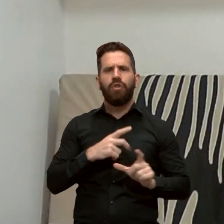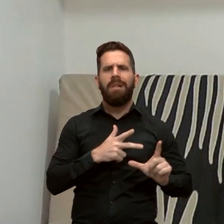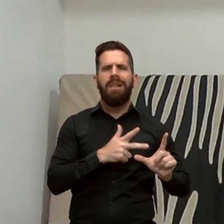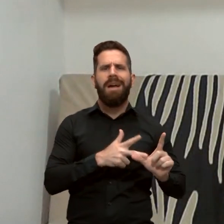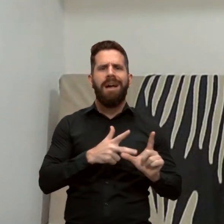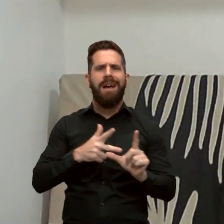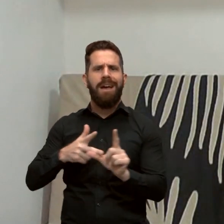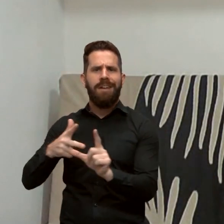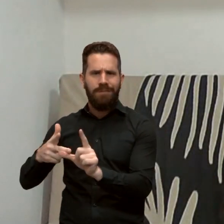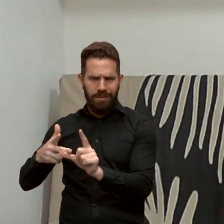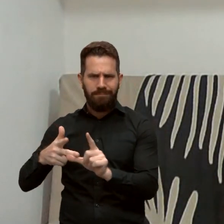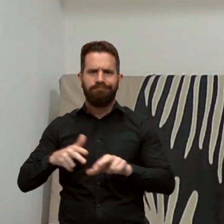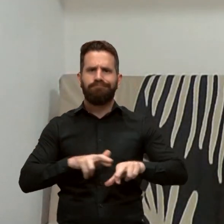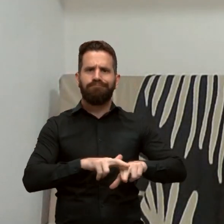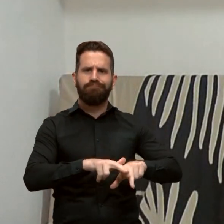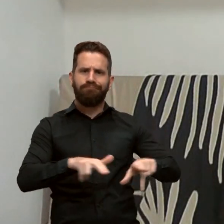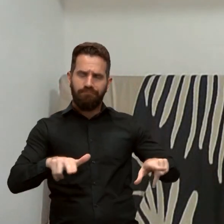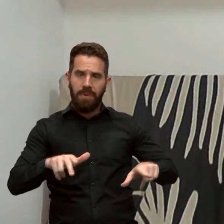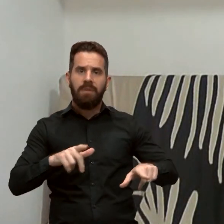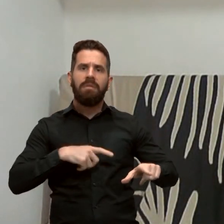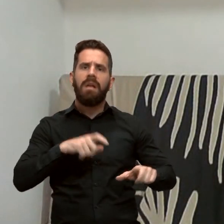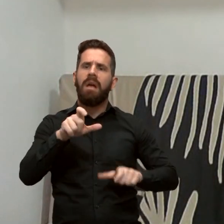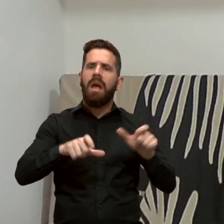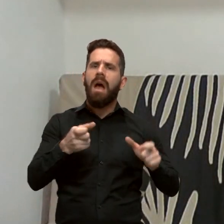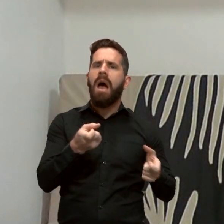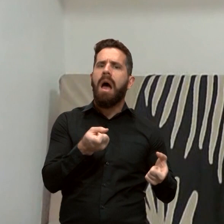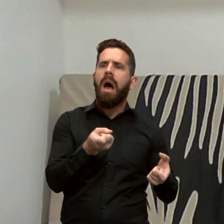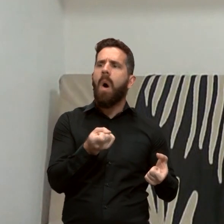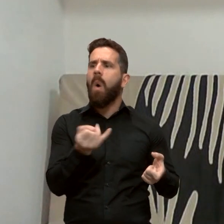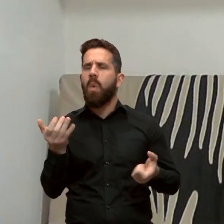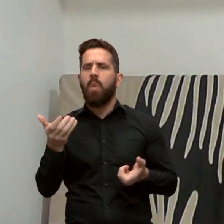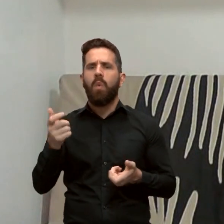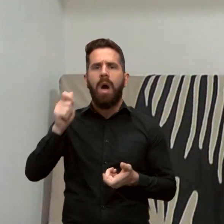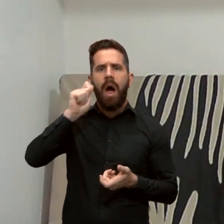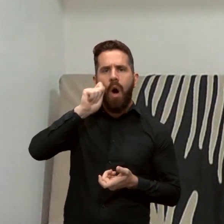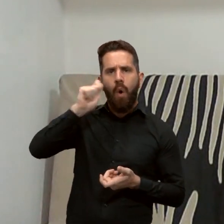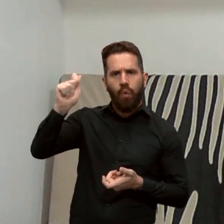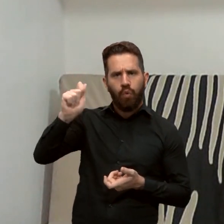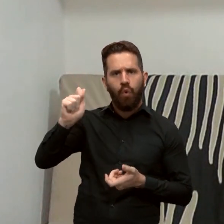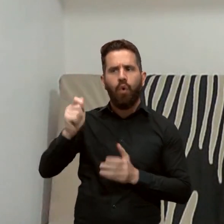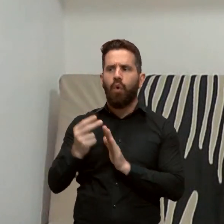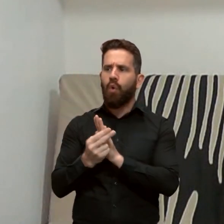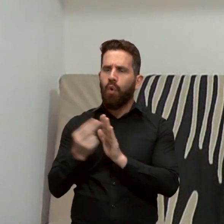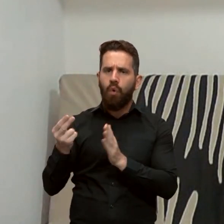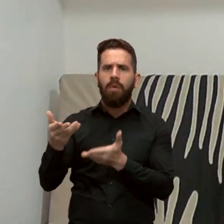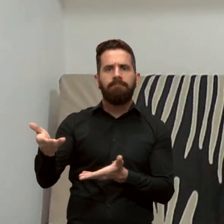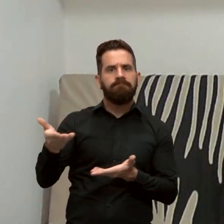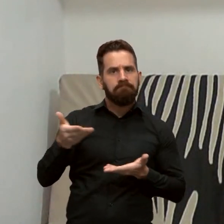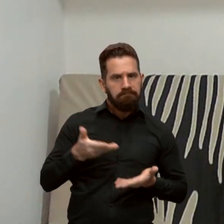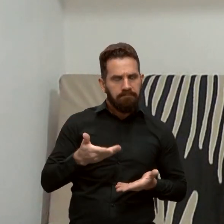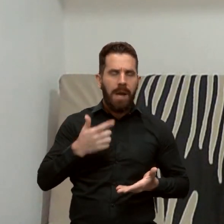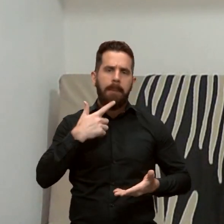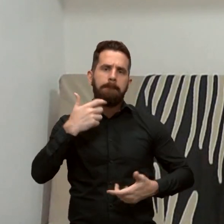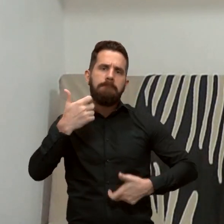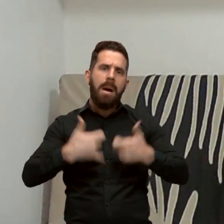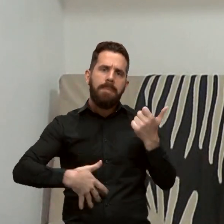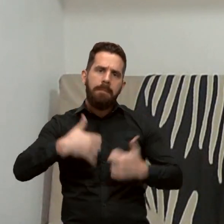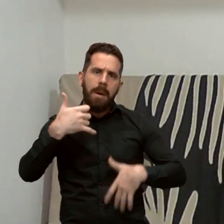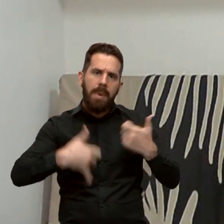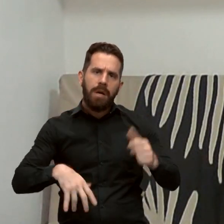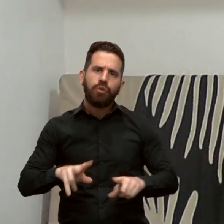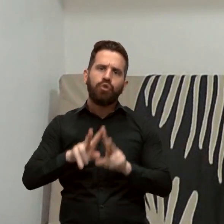para trazer alguns autores que foram publicados, para que eles tivessem a oportunidade de falar